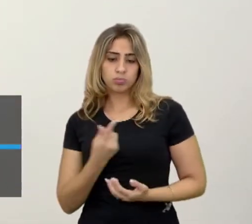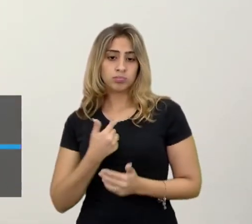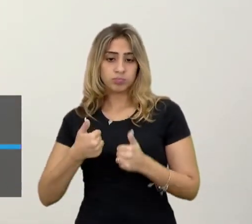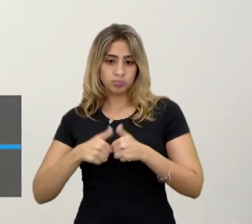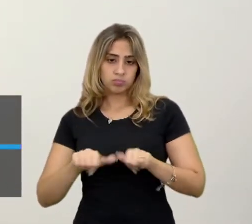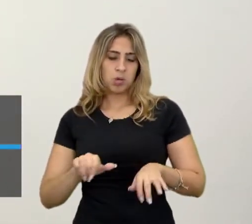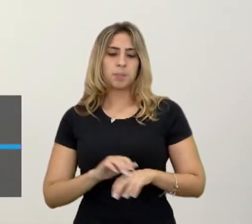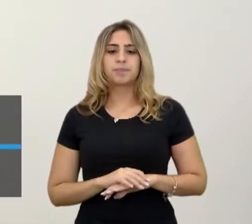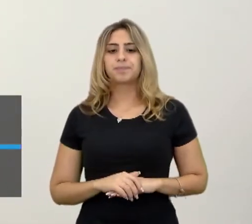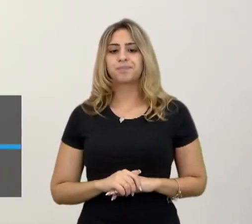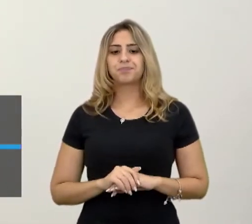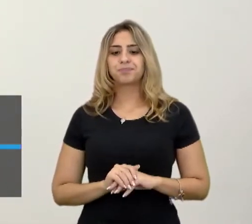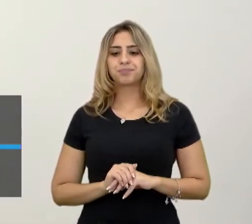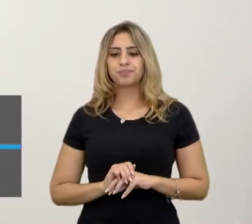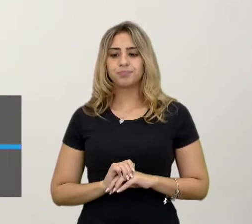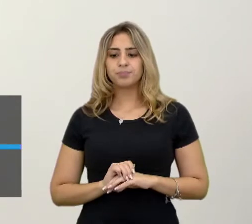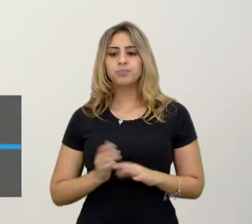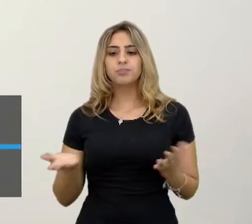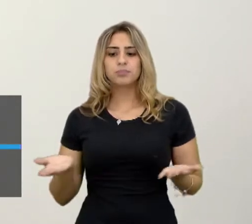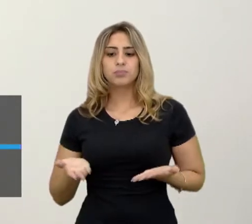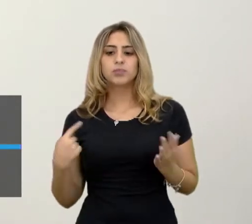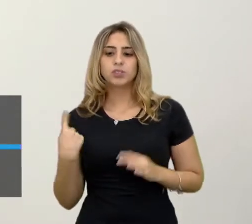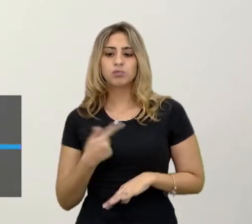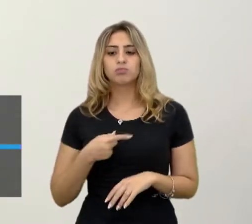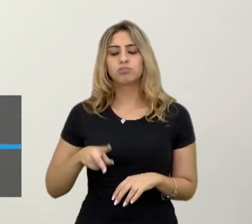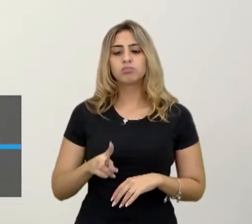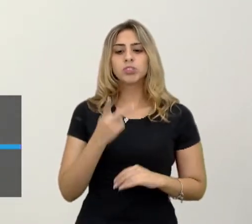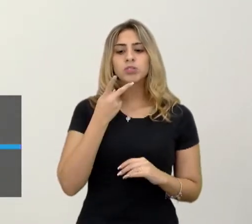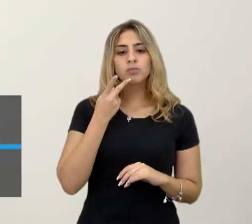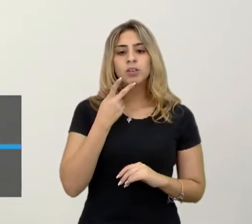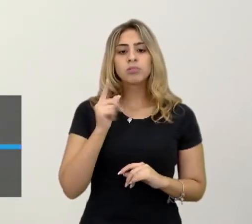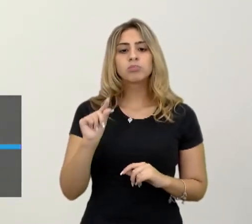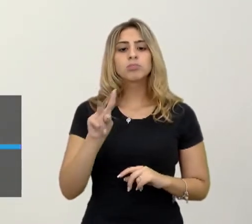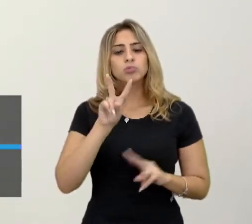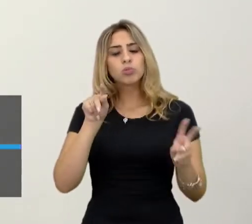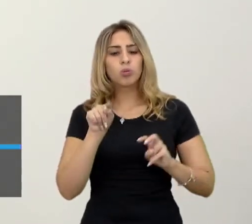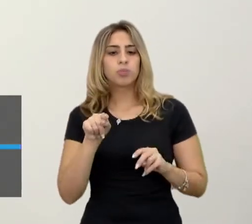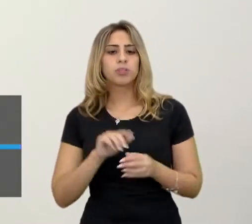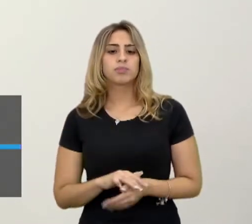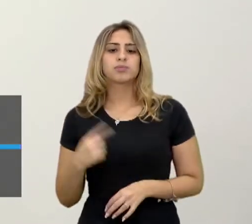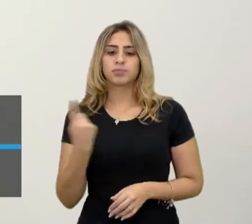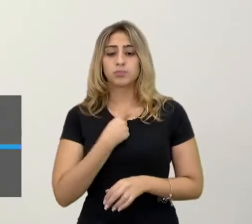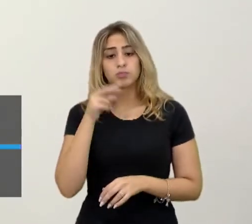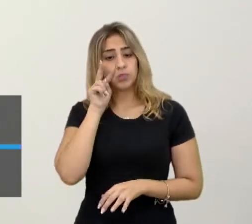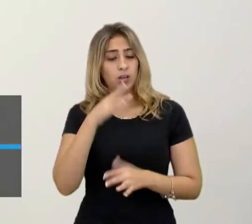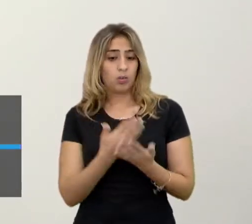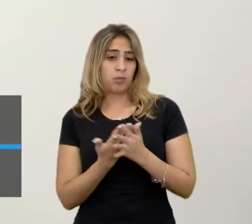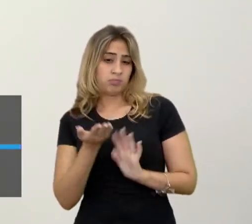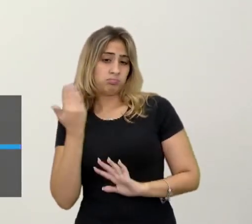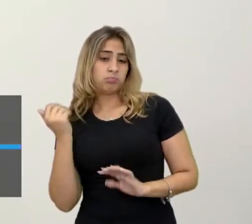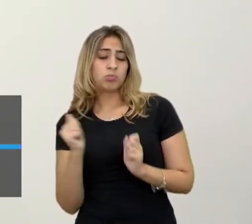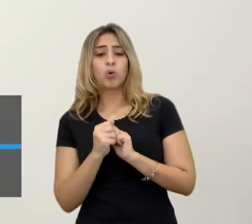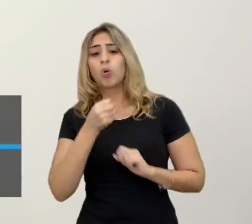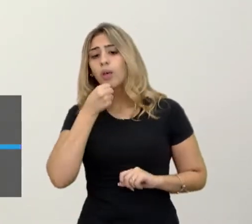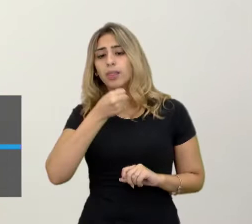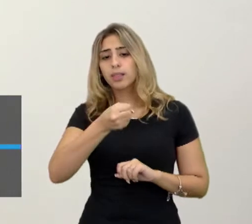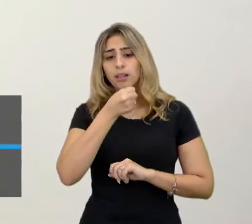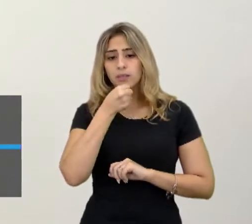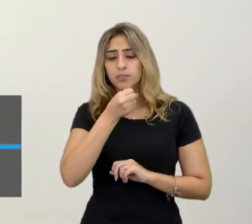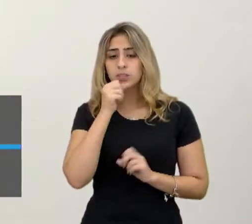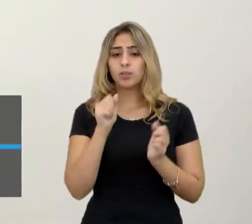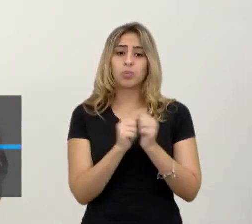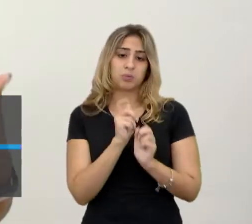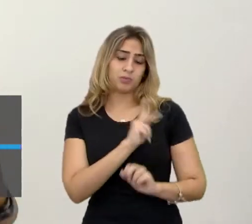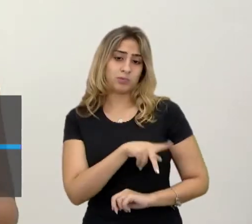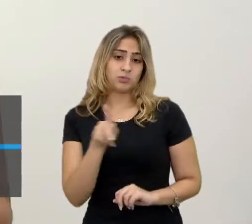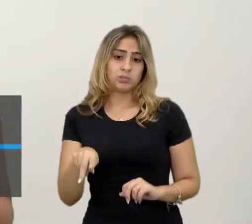integrando aqui, tá bom? Então hoje a gente vai continuar falando um pouquinho aí sobre isso. A gente viu na aula passada também com a entrevista com a